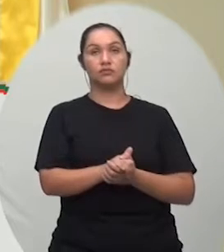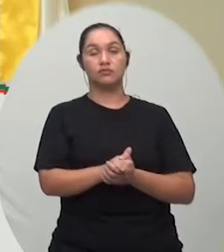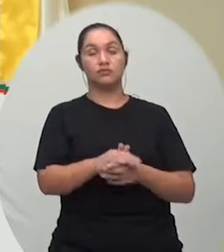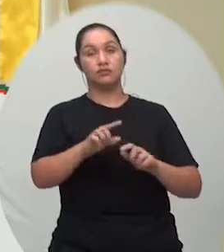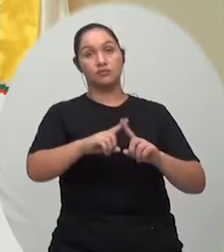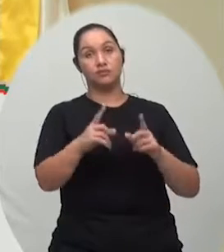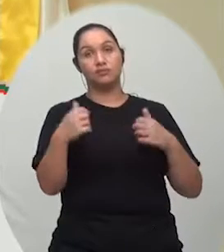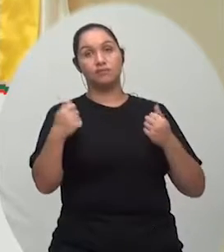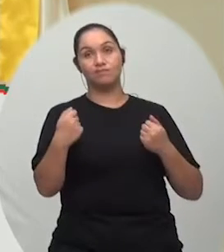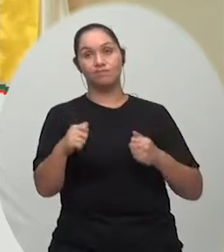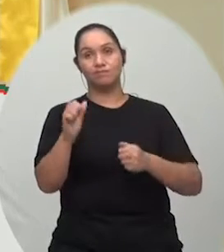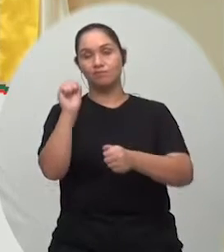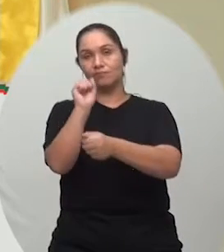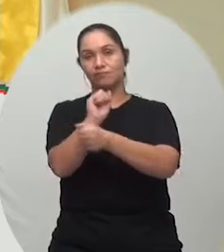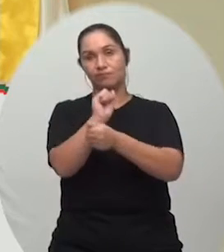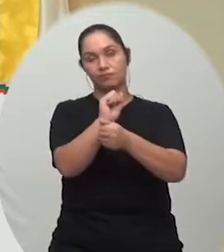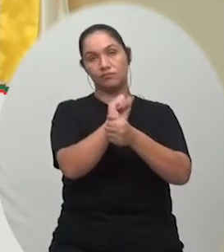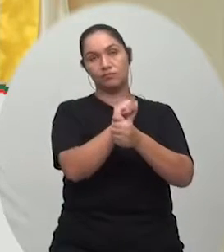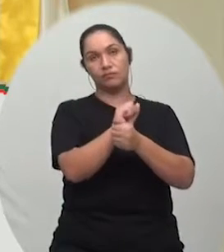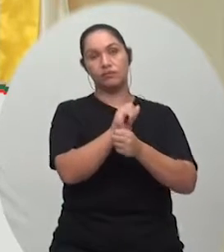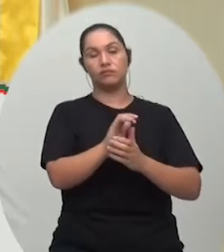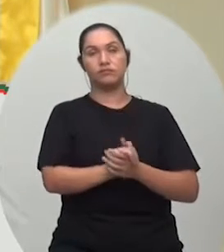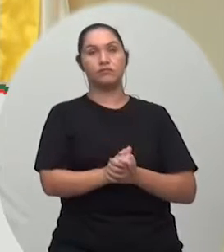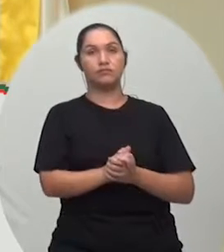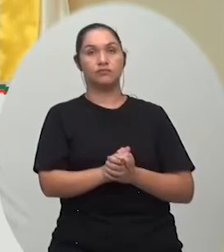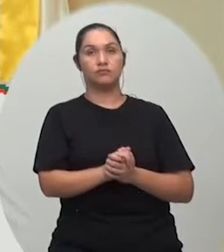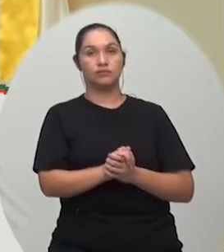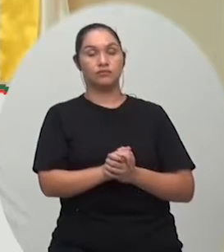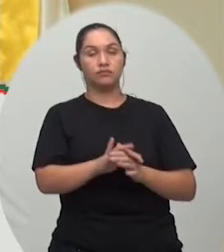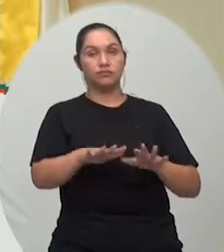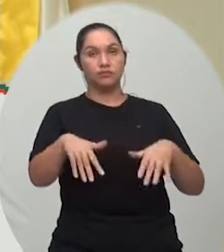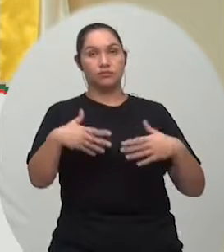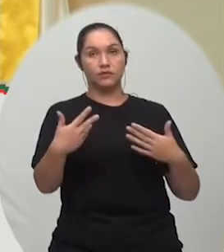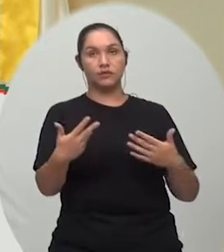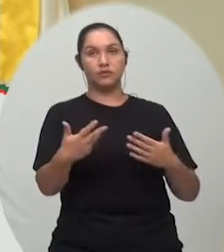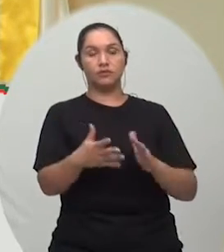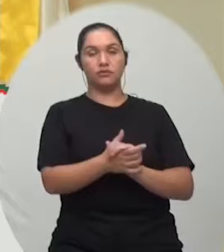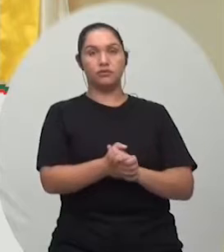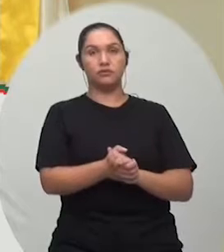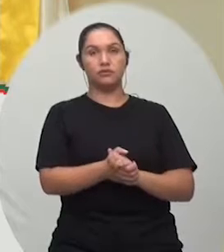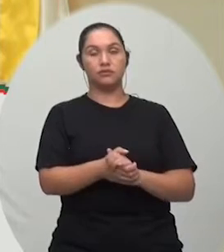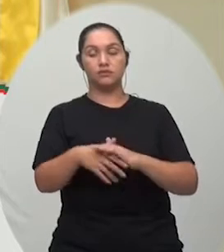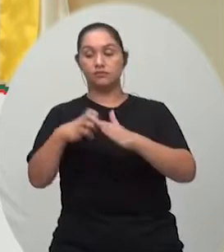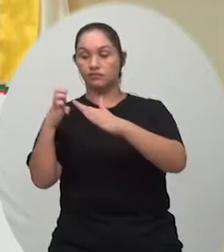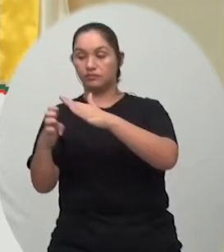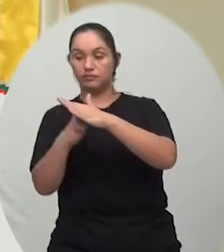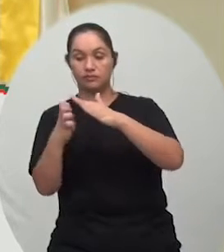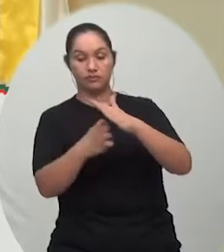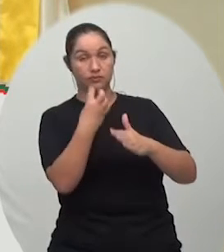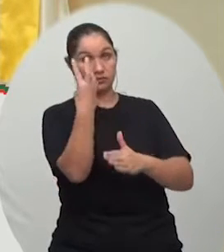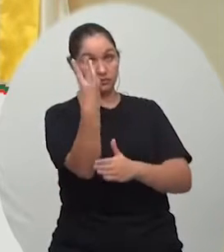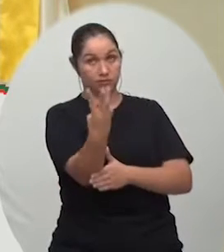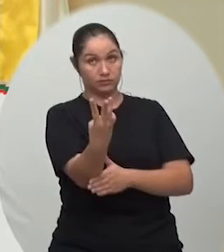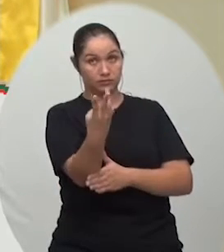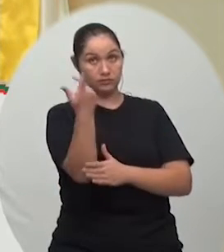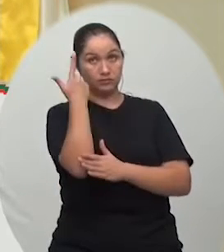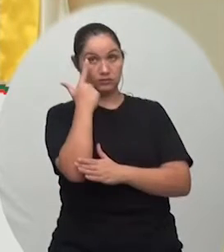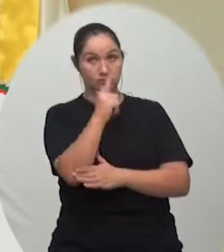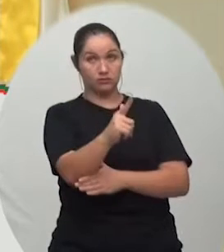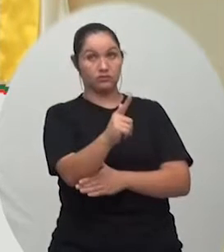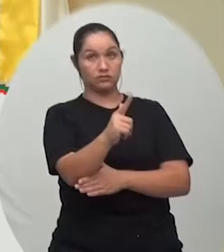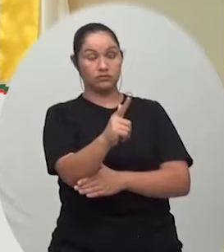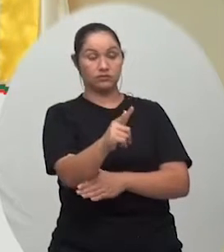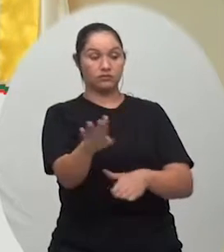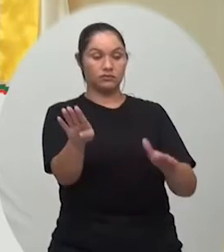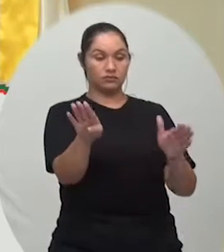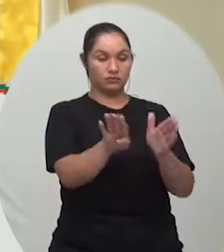só temos que esperar mais uns dias aí para que efetivamente todas as empresas se instalem lá no